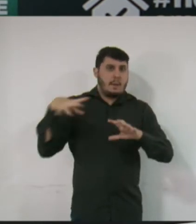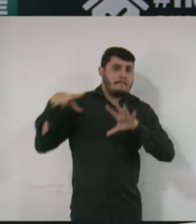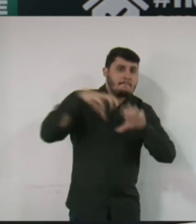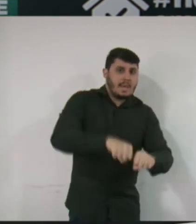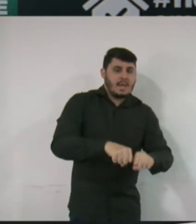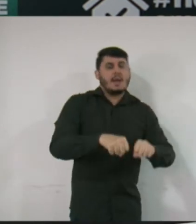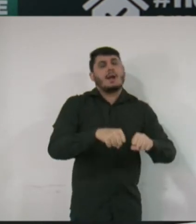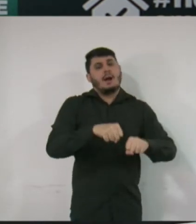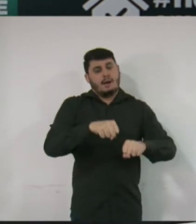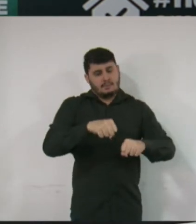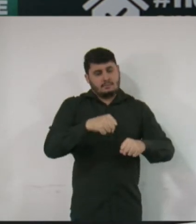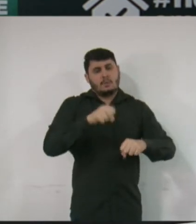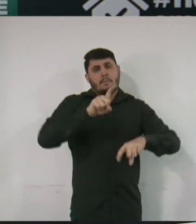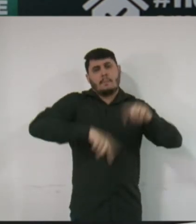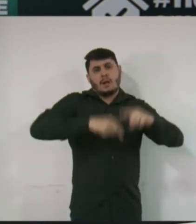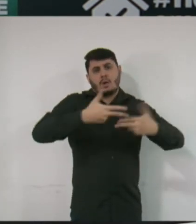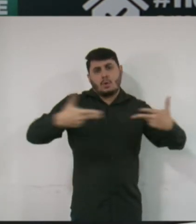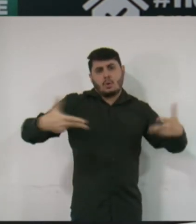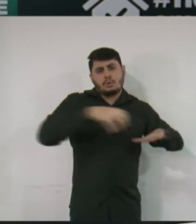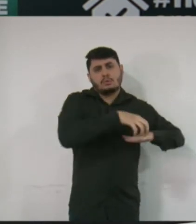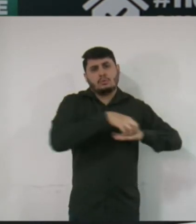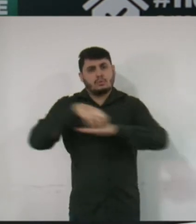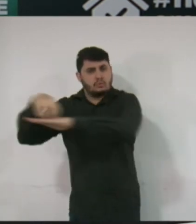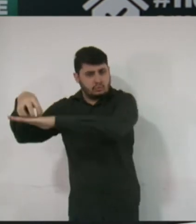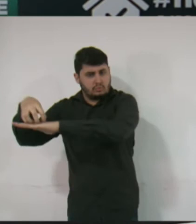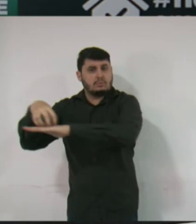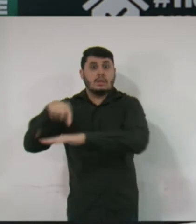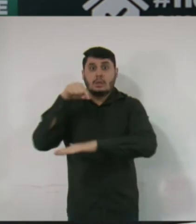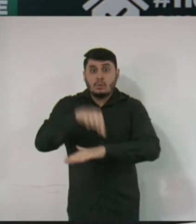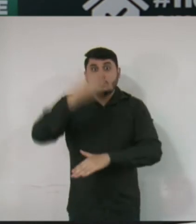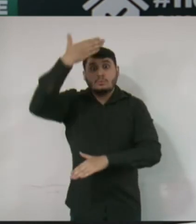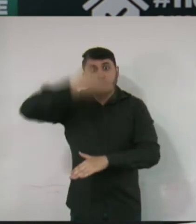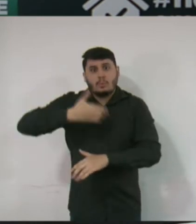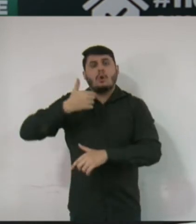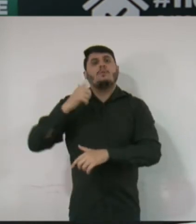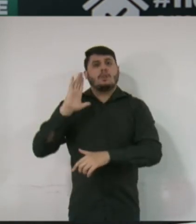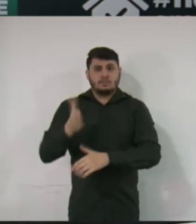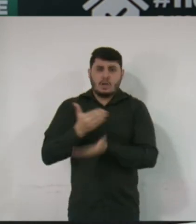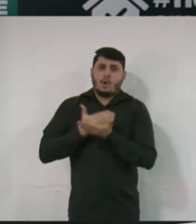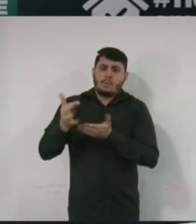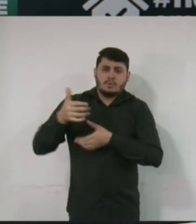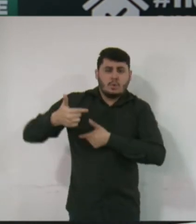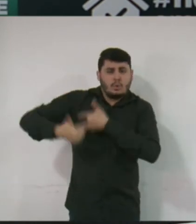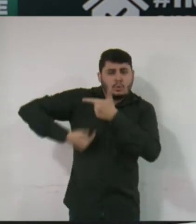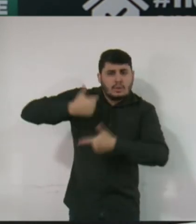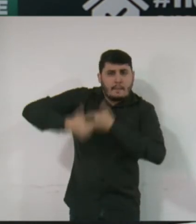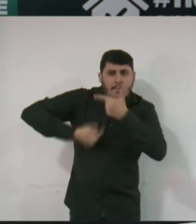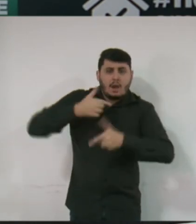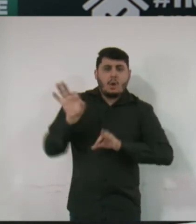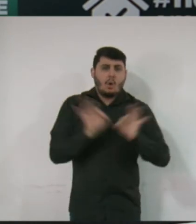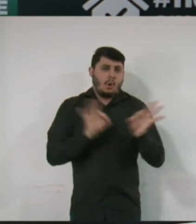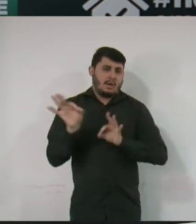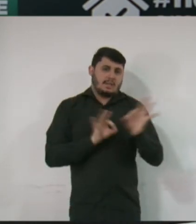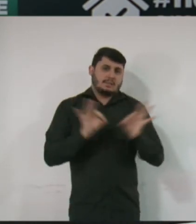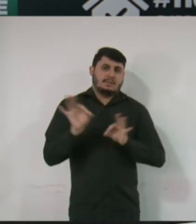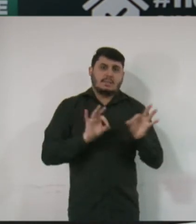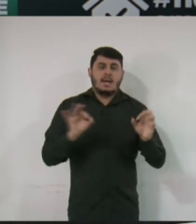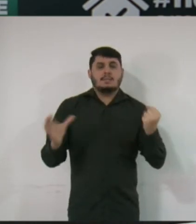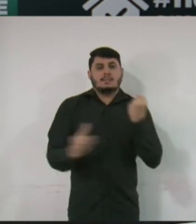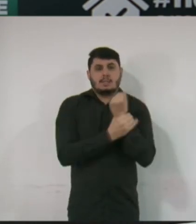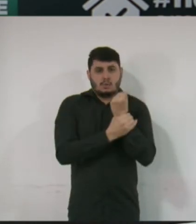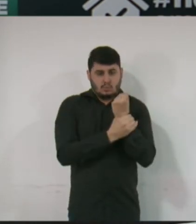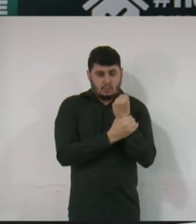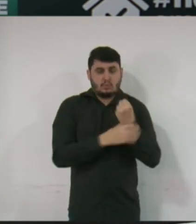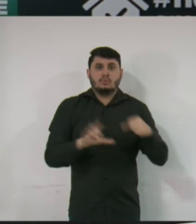financeira e de produtos que está acontecendo na nossa cidade de maneira segura. Criamos a alternativa do Delivery Sulanca, criamos